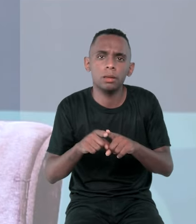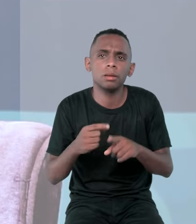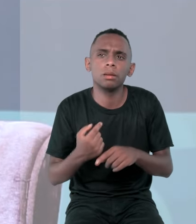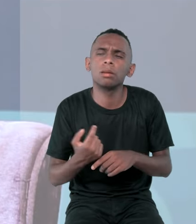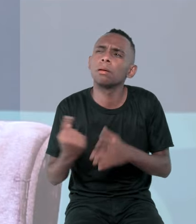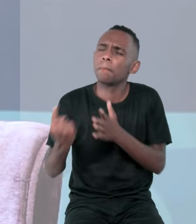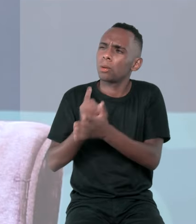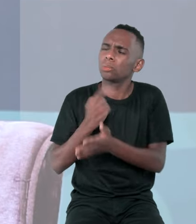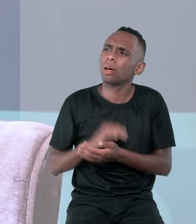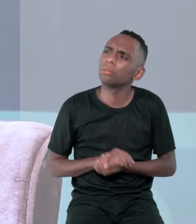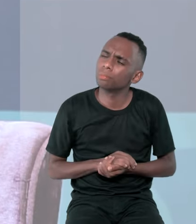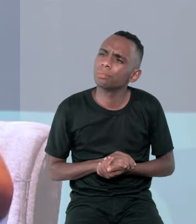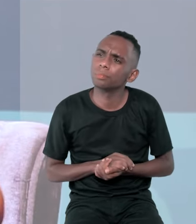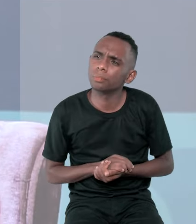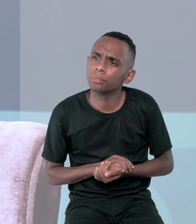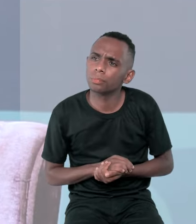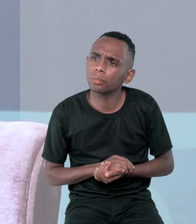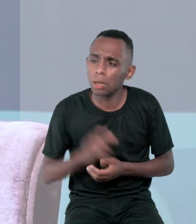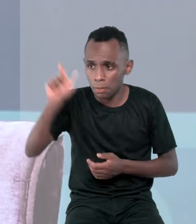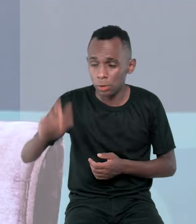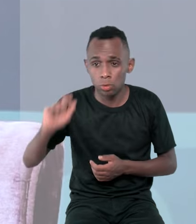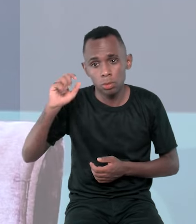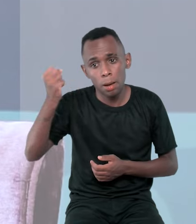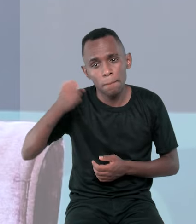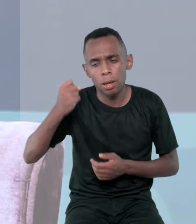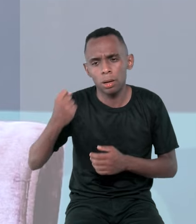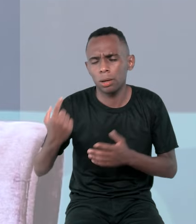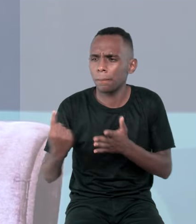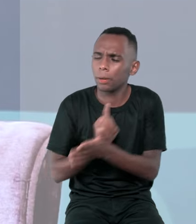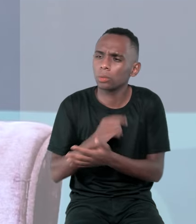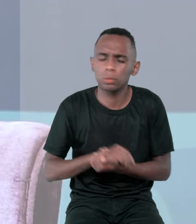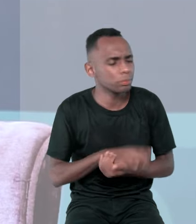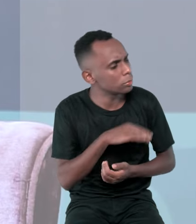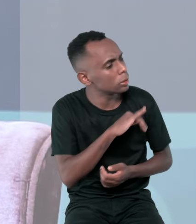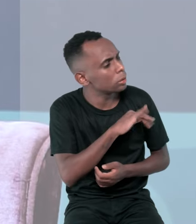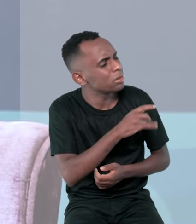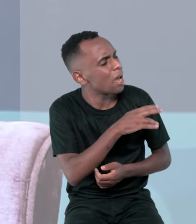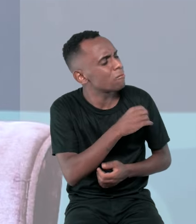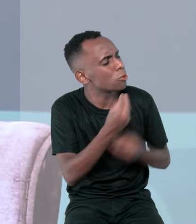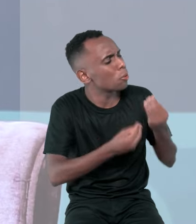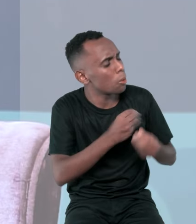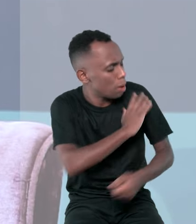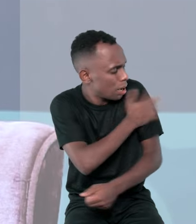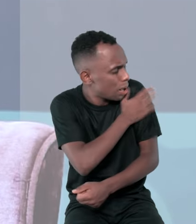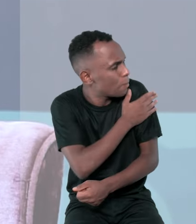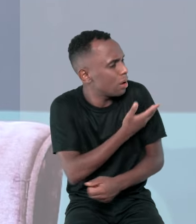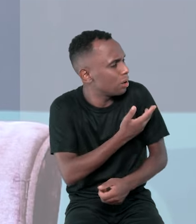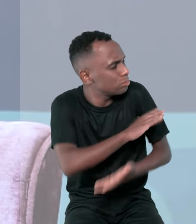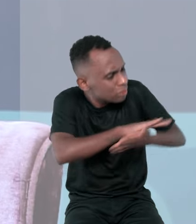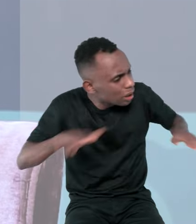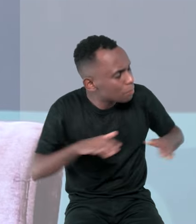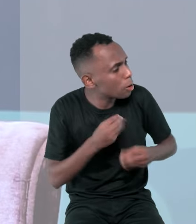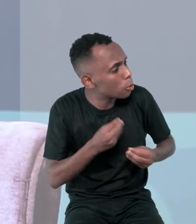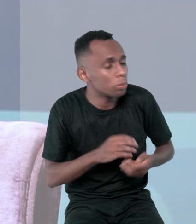me perguntaram, uma pessoa branca me perguntou: Jefferson, como é que a gente faz para acabar com o racismo?